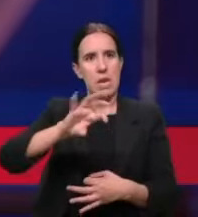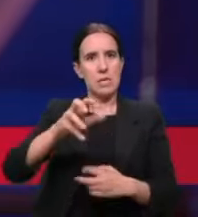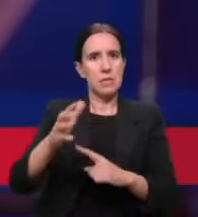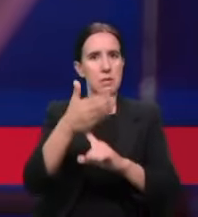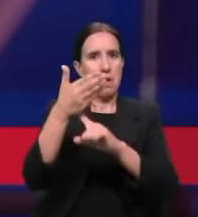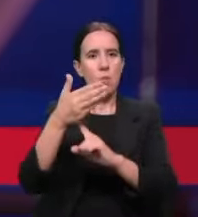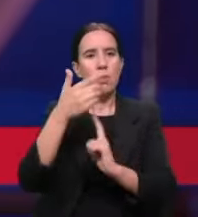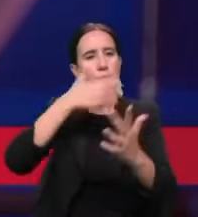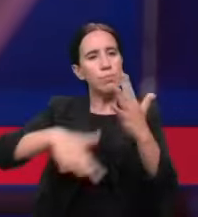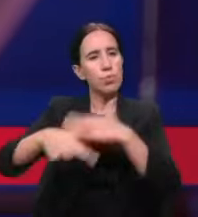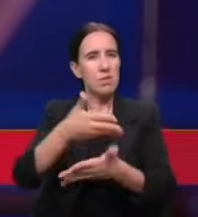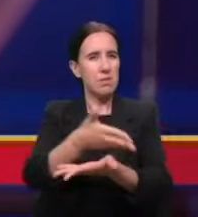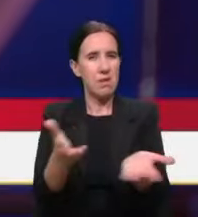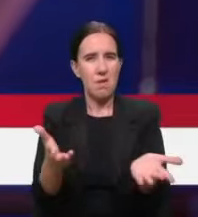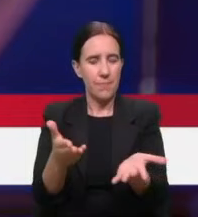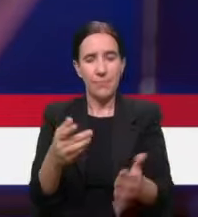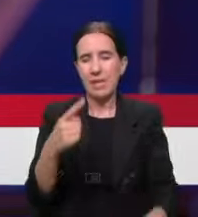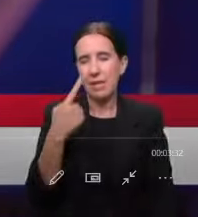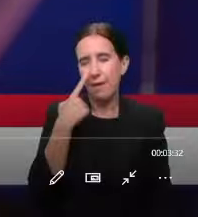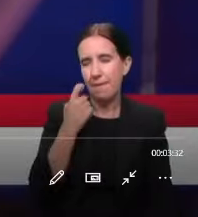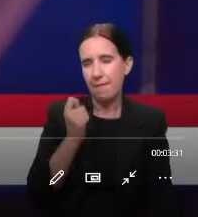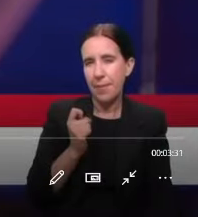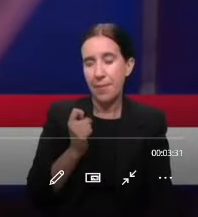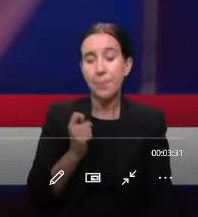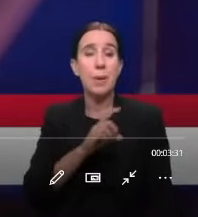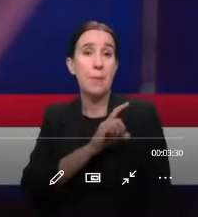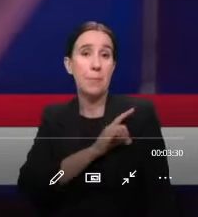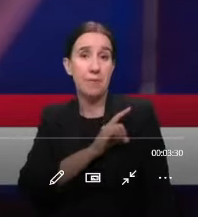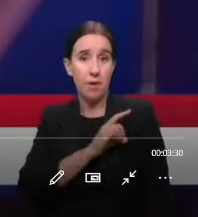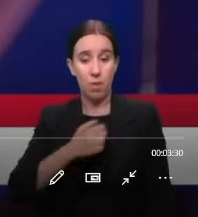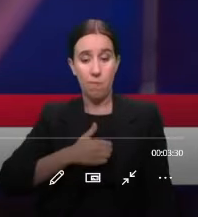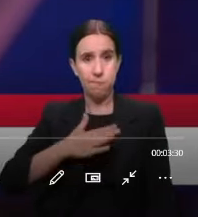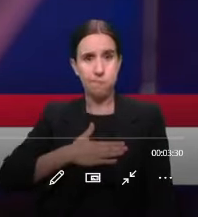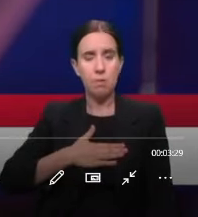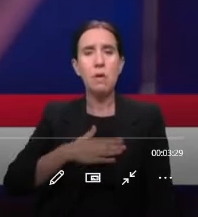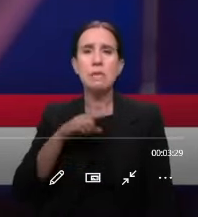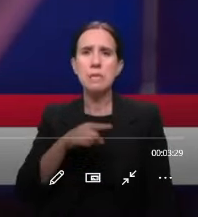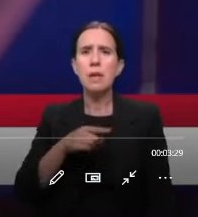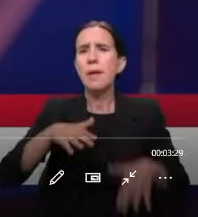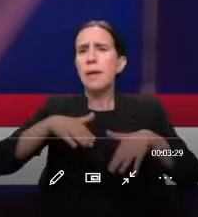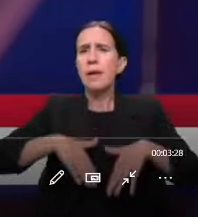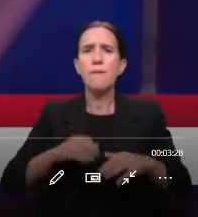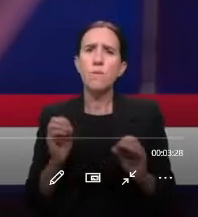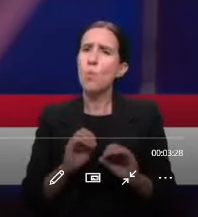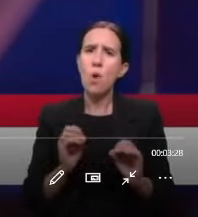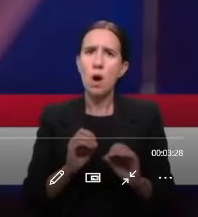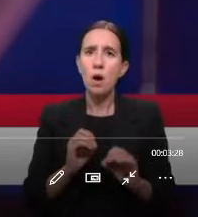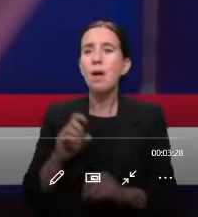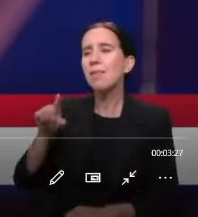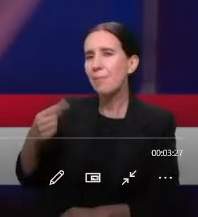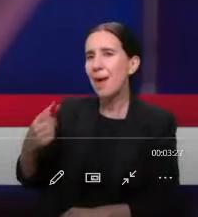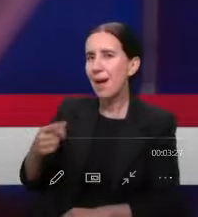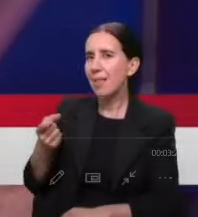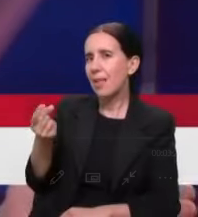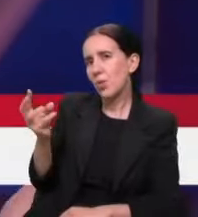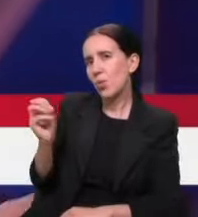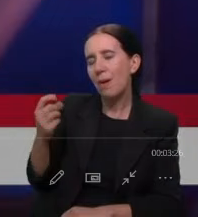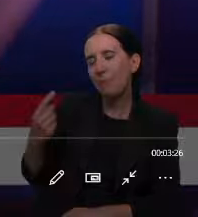as populações. Repare, no setor privado não há greves. Só se fazem greves. Também há, não há tantas, mas também